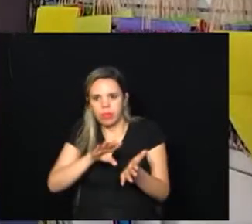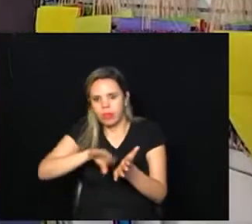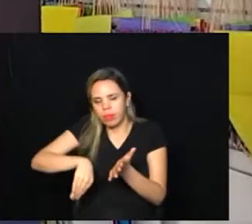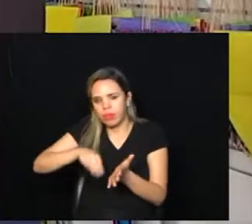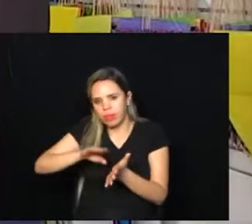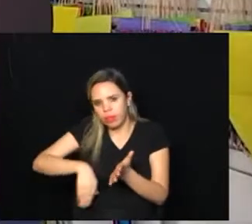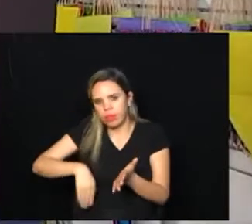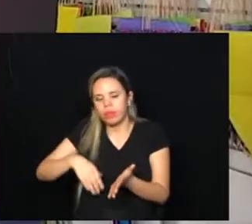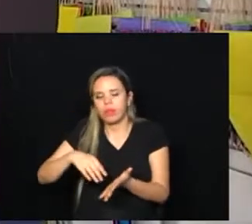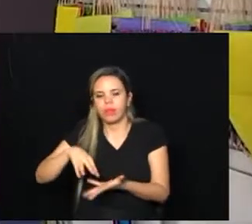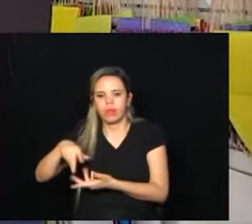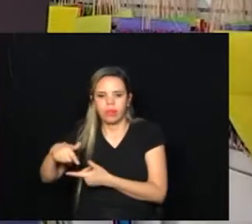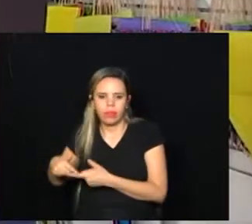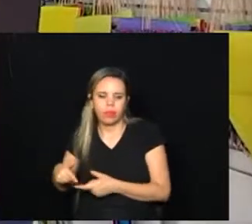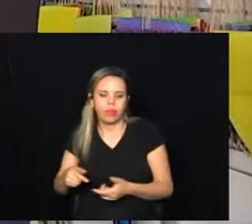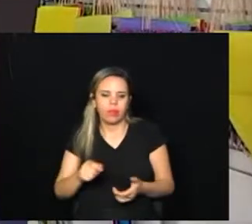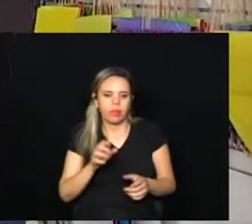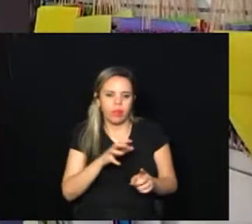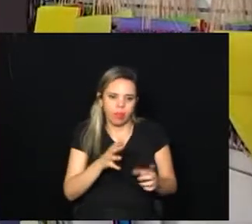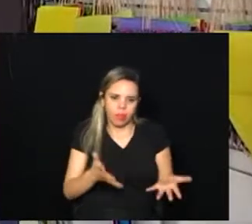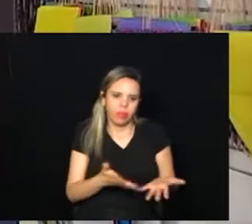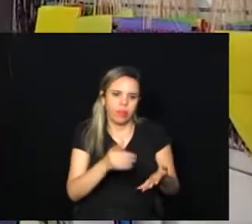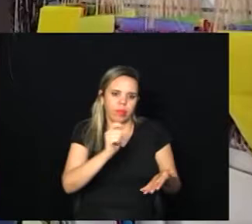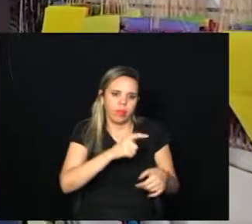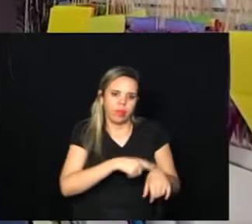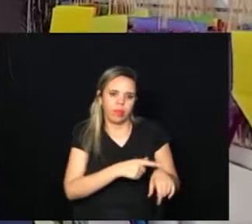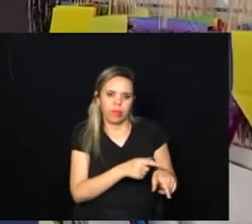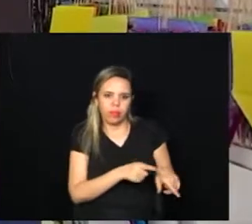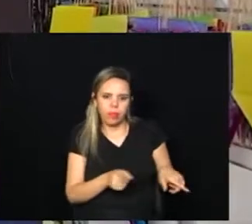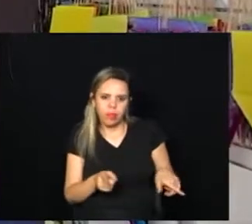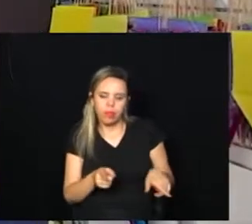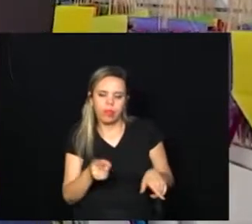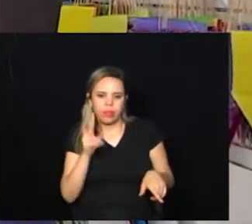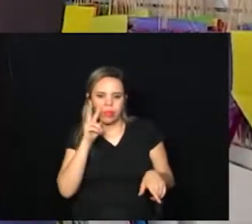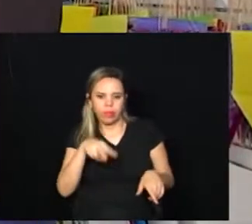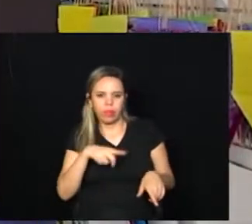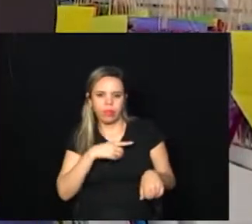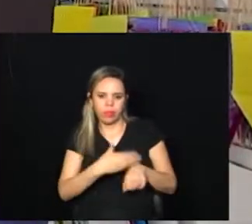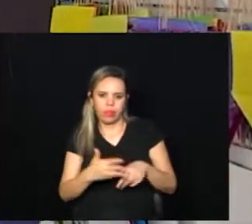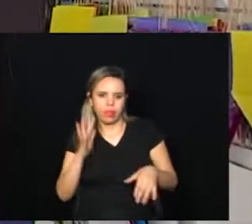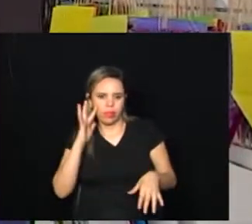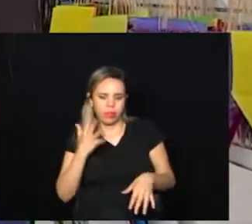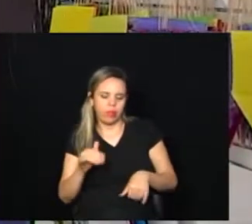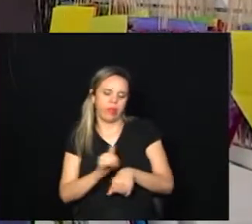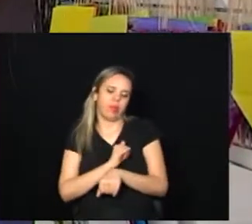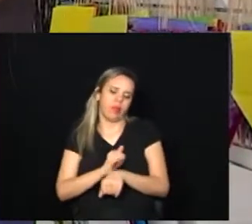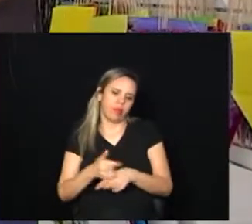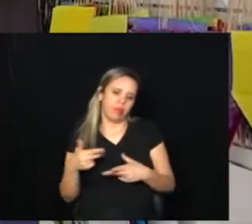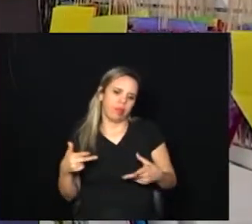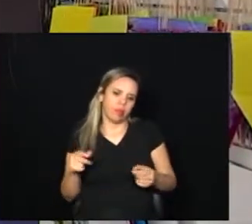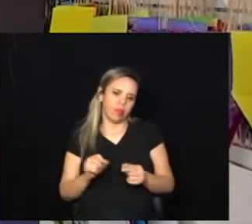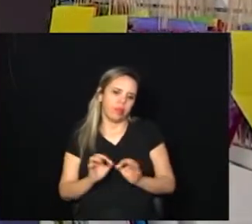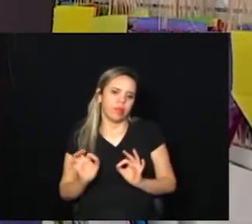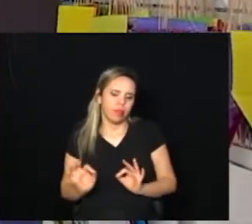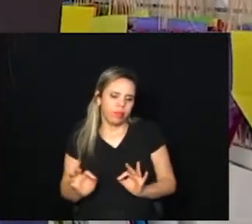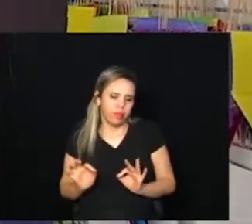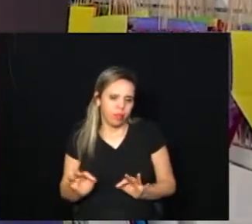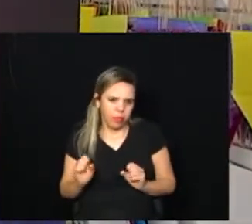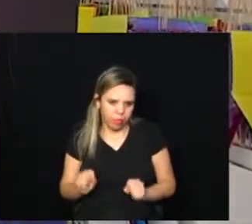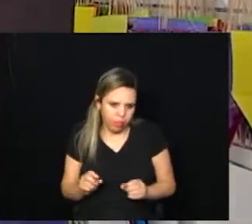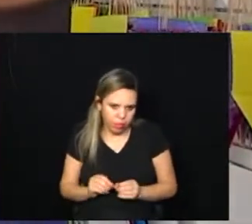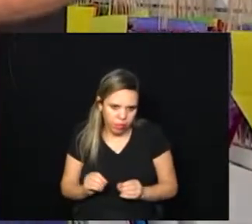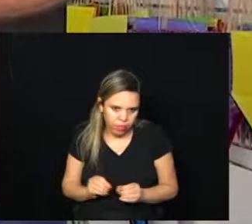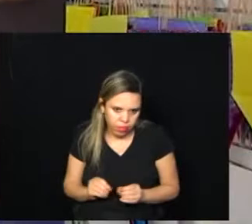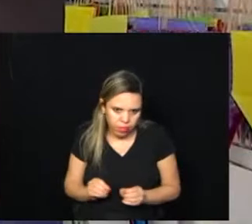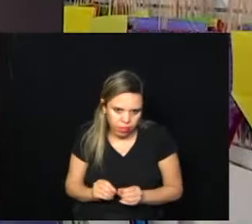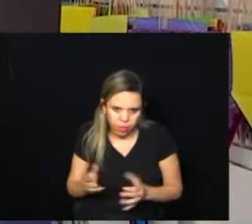eles desse mundo através do pipa, é pouco tempo. Mas pelo menos para eles verem que tem outra saída, que existem outras coisas. Com certeza. Que eles possam estar fazendo